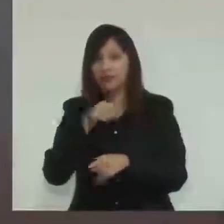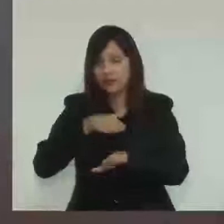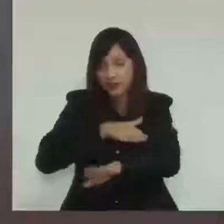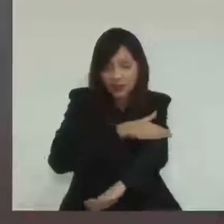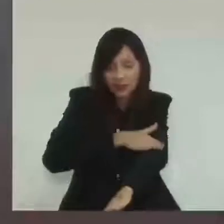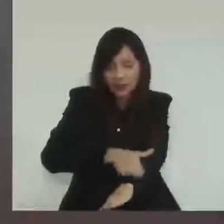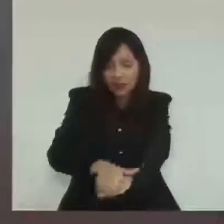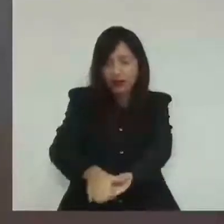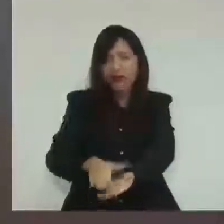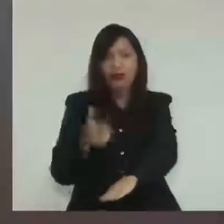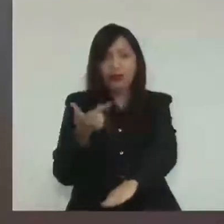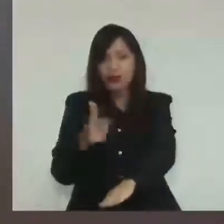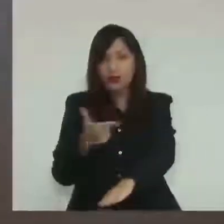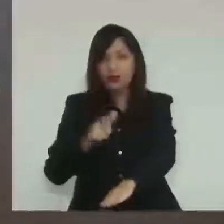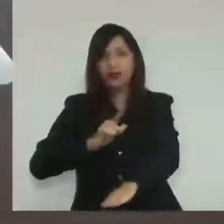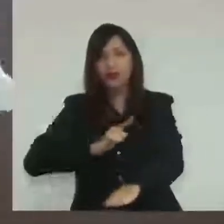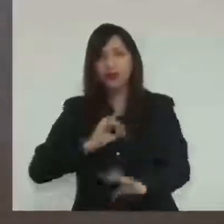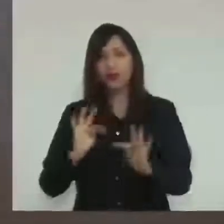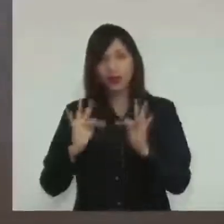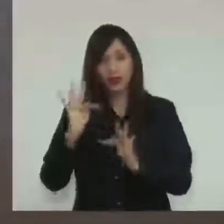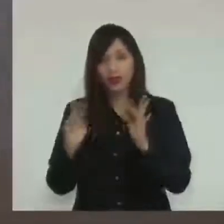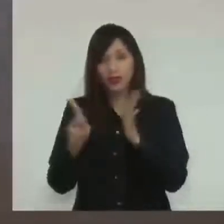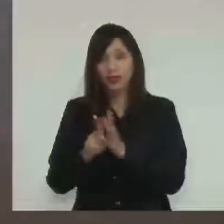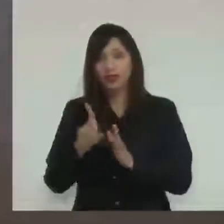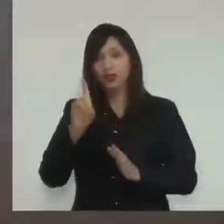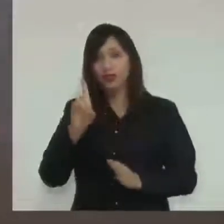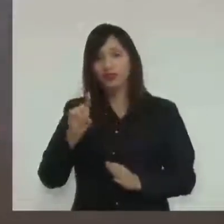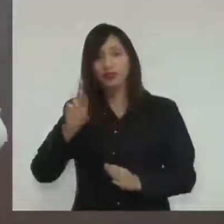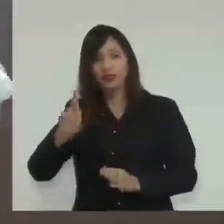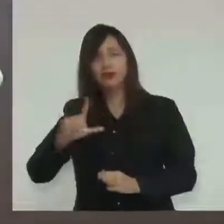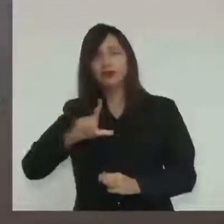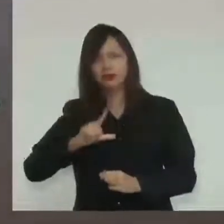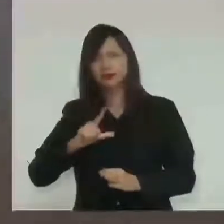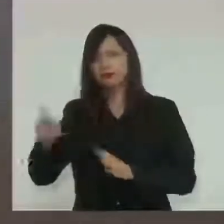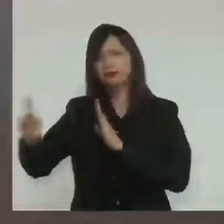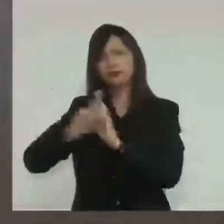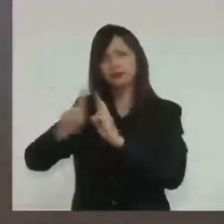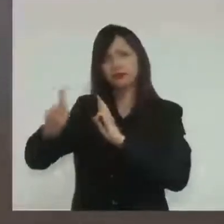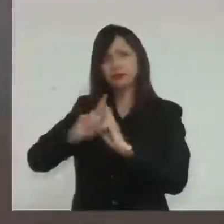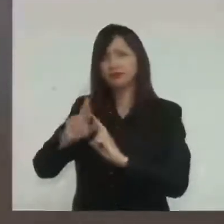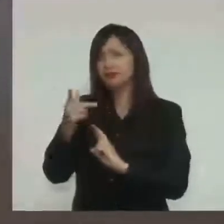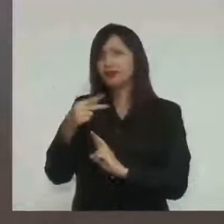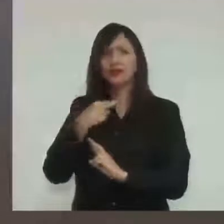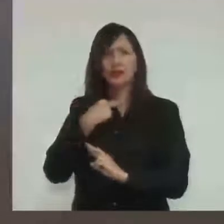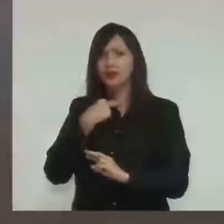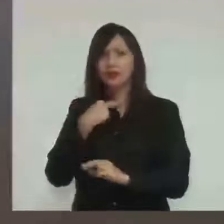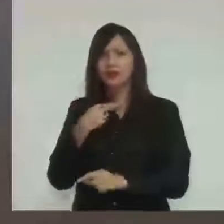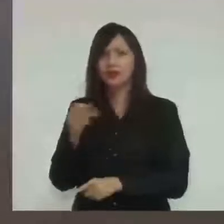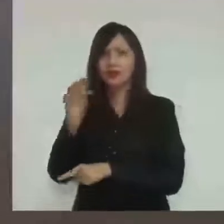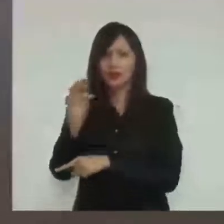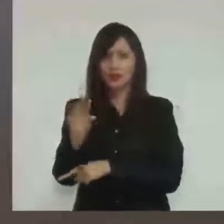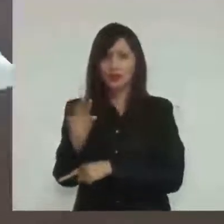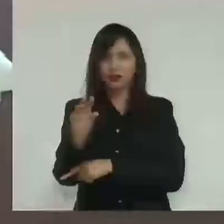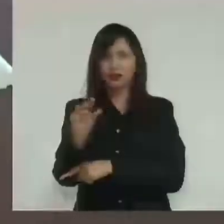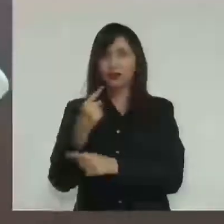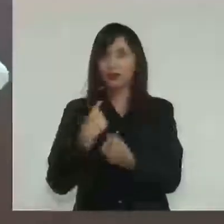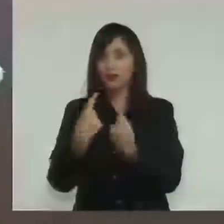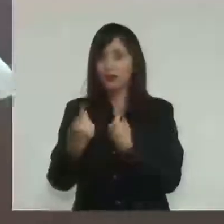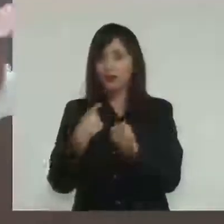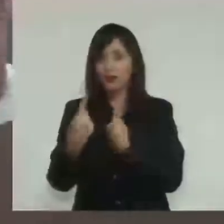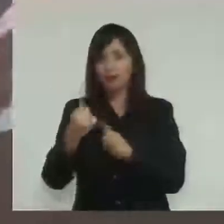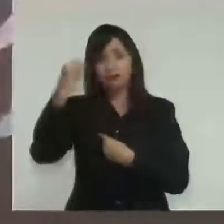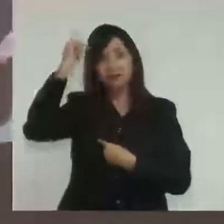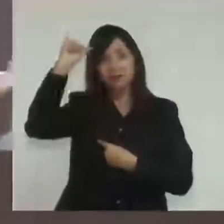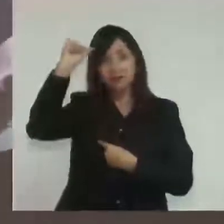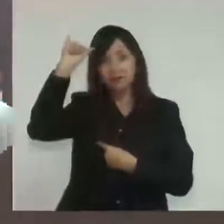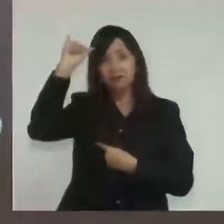Os técnicos do DR sistematicamente responderam aos meus questionamentos, falando que não poderia ter radar na Estrada da Boiada, até porque é um trecho ali que nem